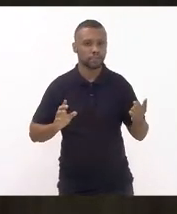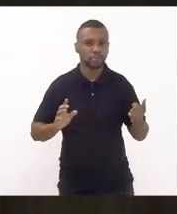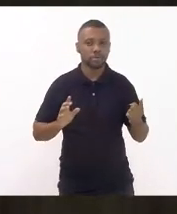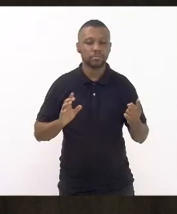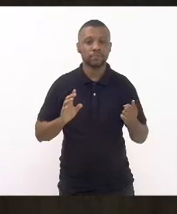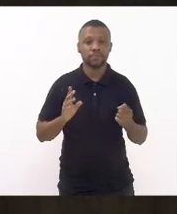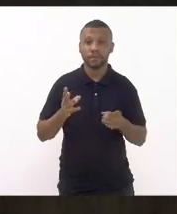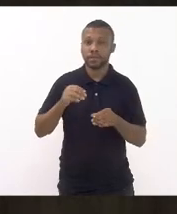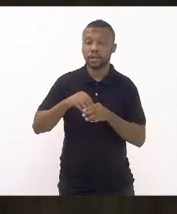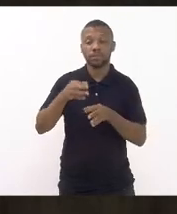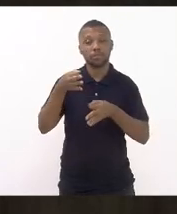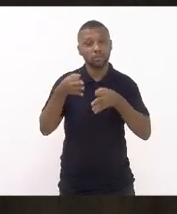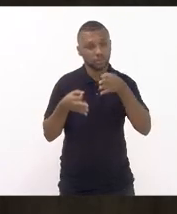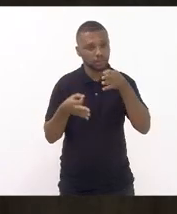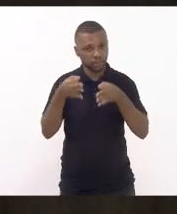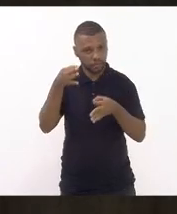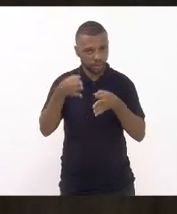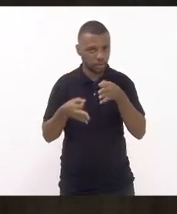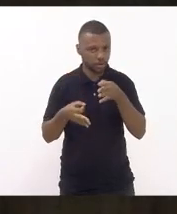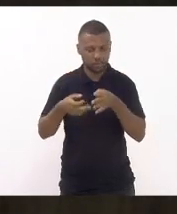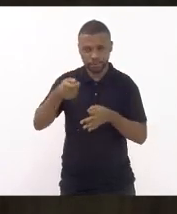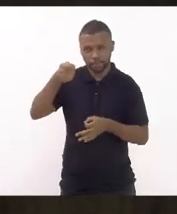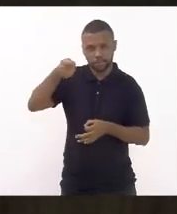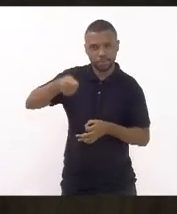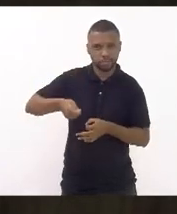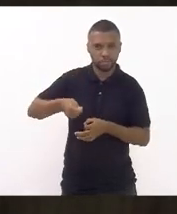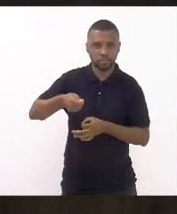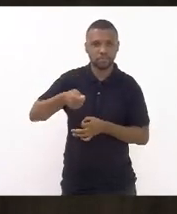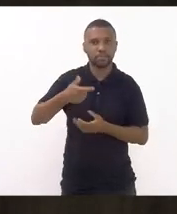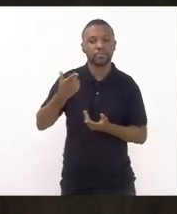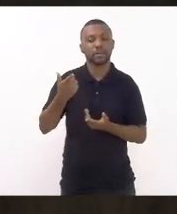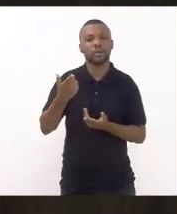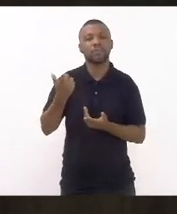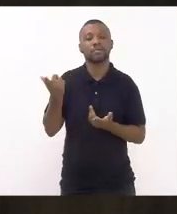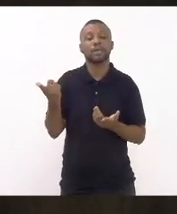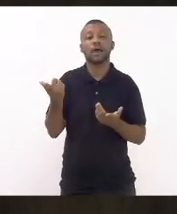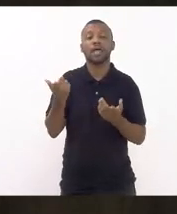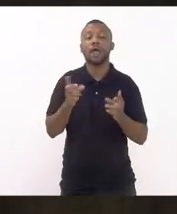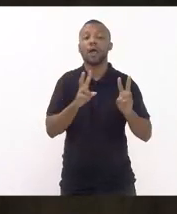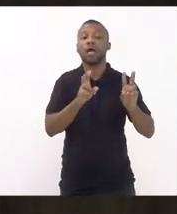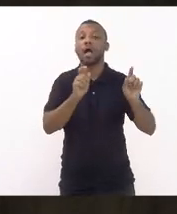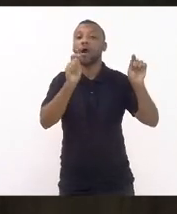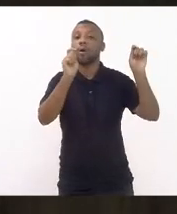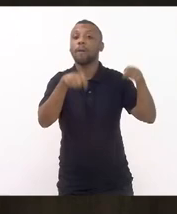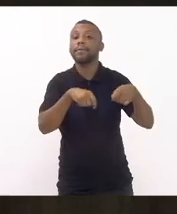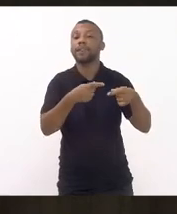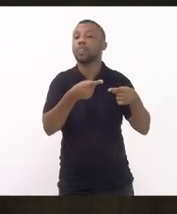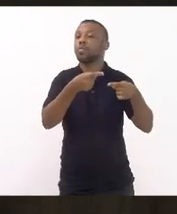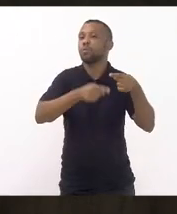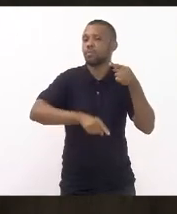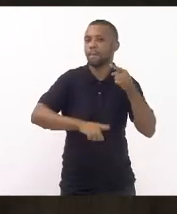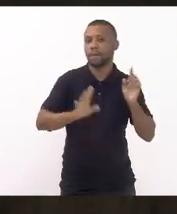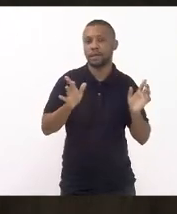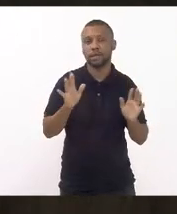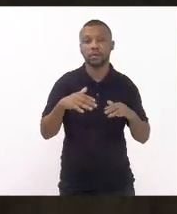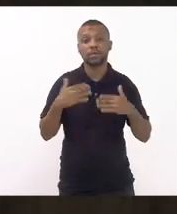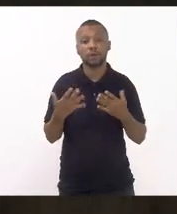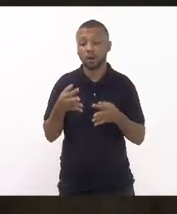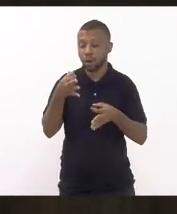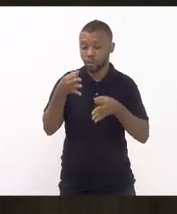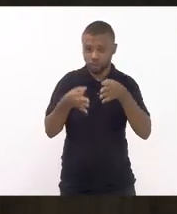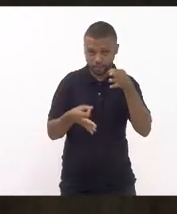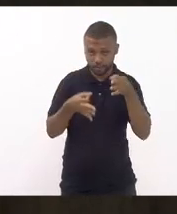no Tribunal de Justiça, por invasão de competência. E o Tribunal de